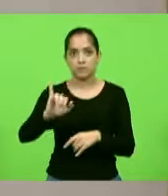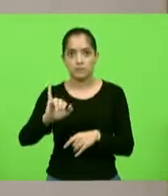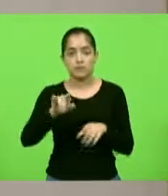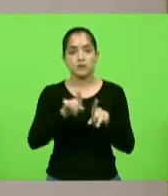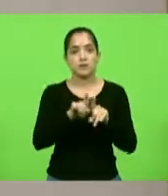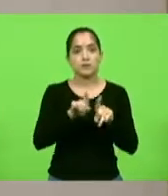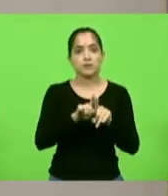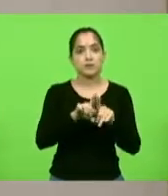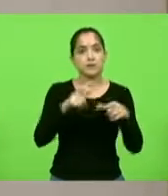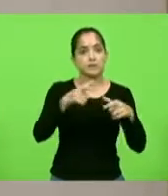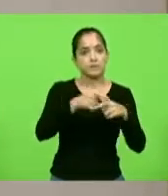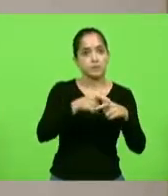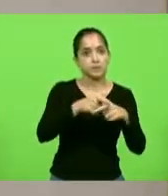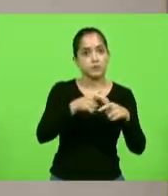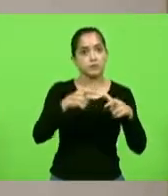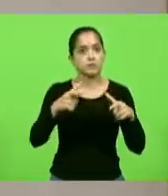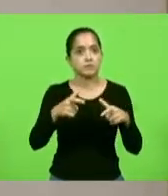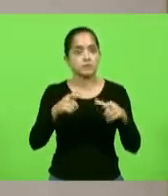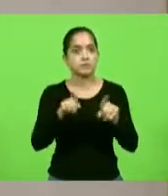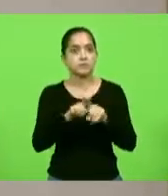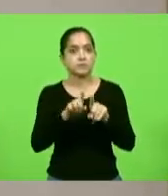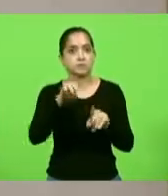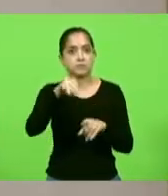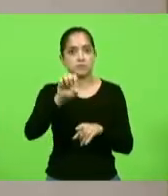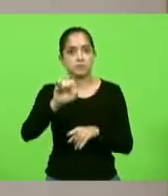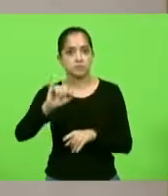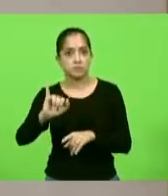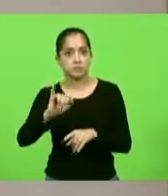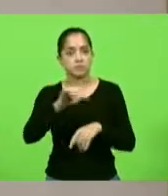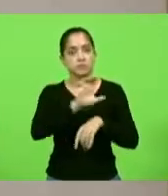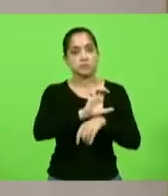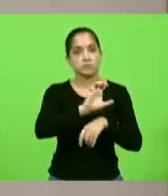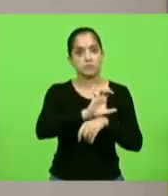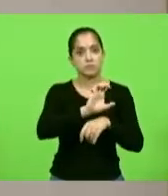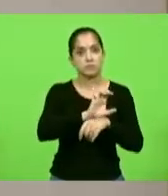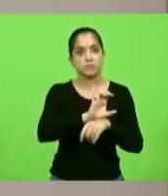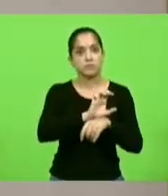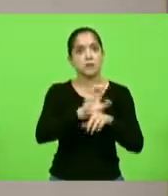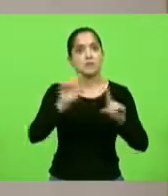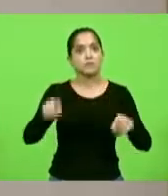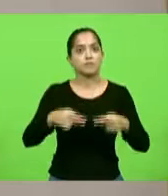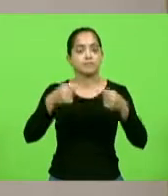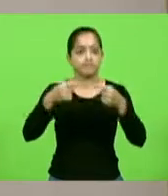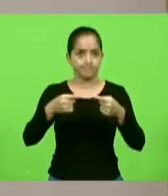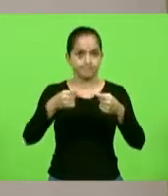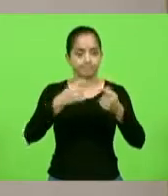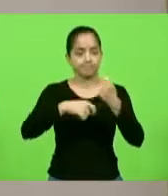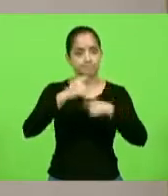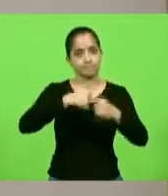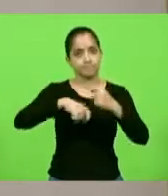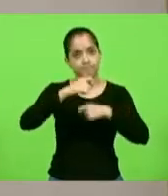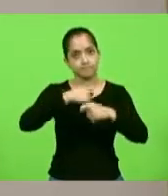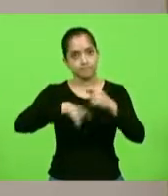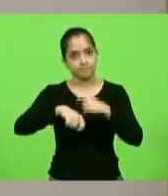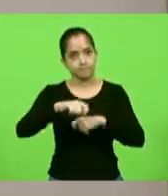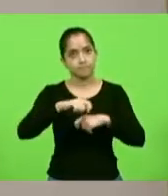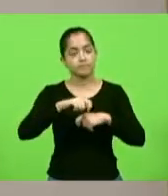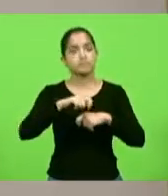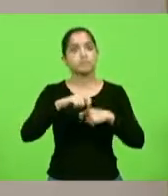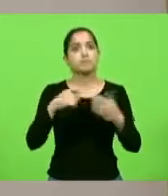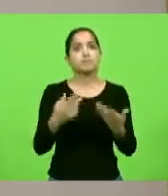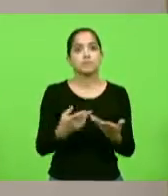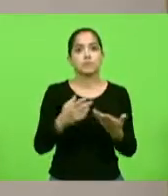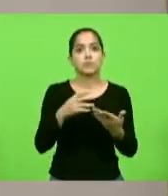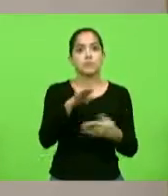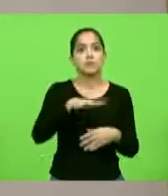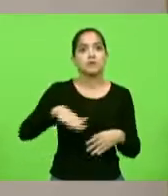e pequenos empreendedores com sede no Estado, para enfrentamento dos prejuízos econômicos e sociais advindos da emergência de saúde